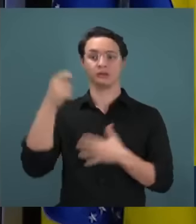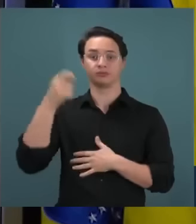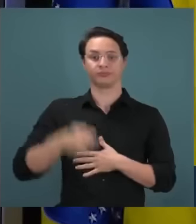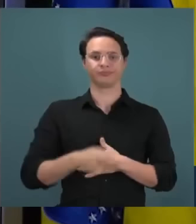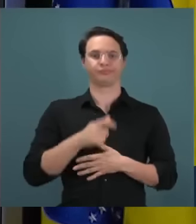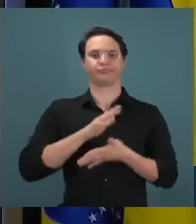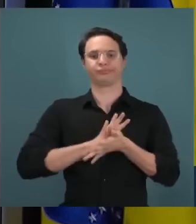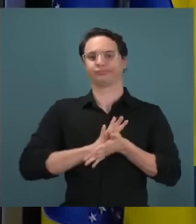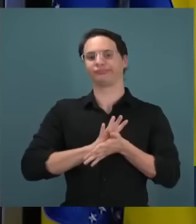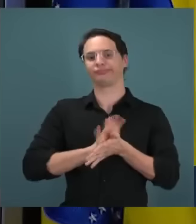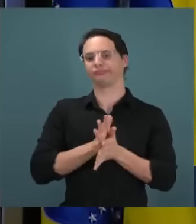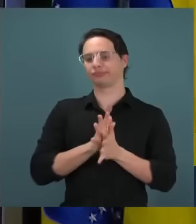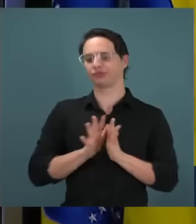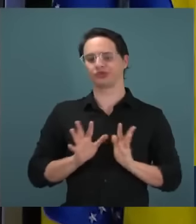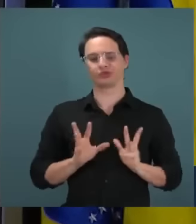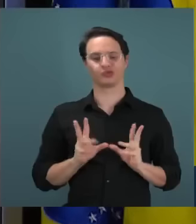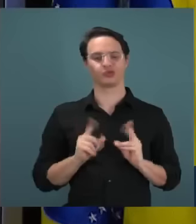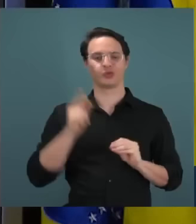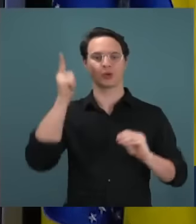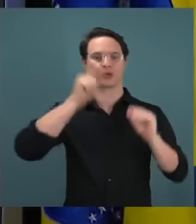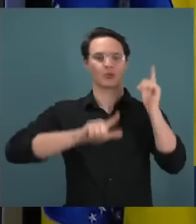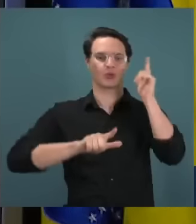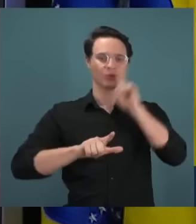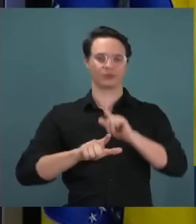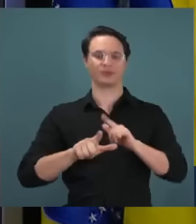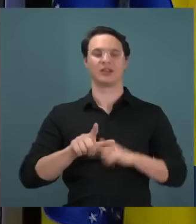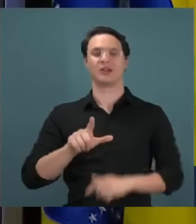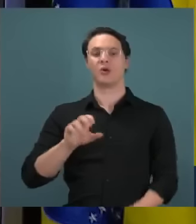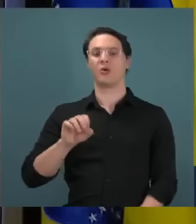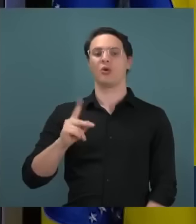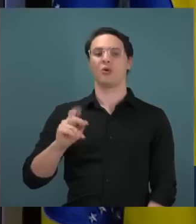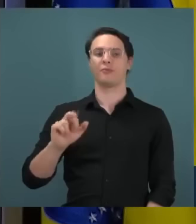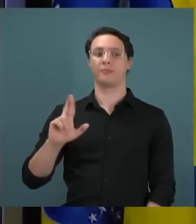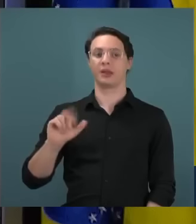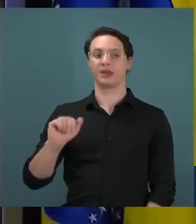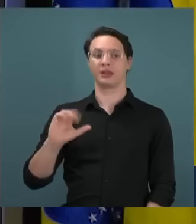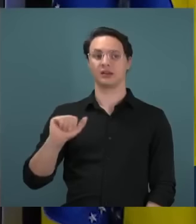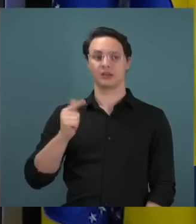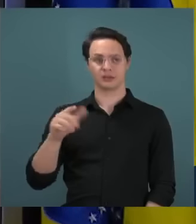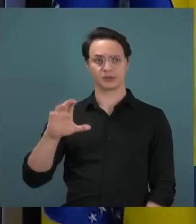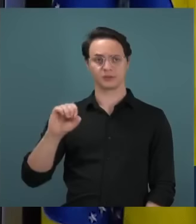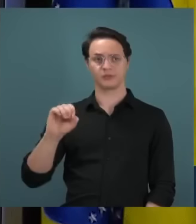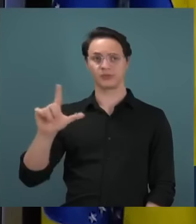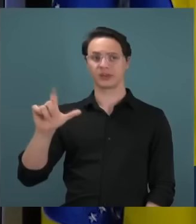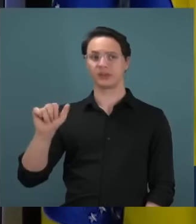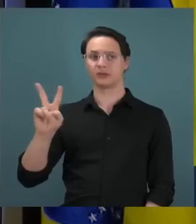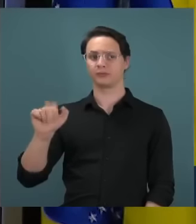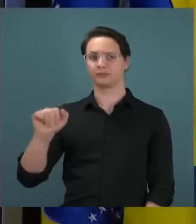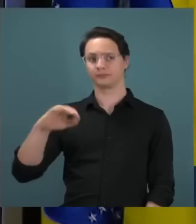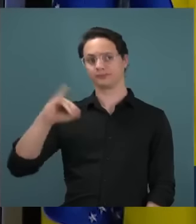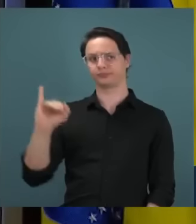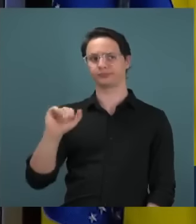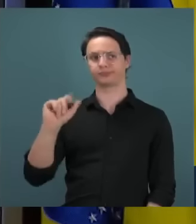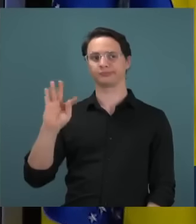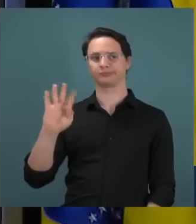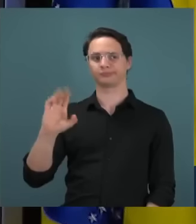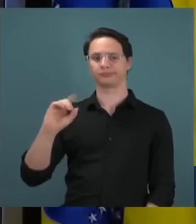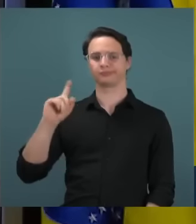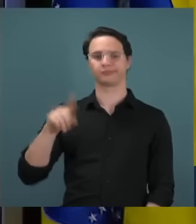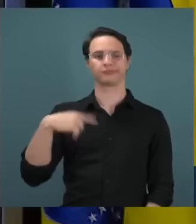destruíram todas as conquistas da Operação Lava Jato. Na sequência, o país assistiu um trágico festival